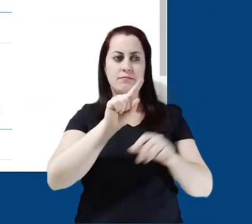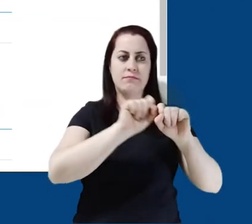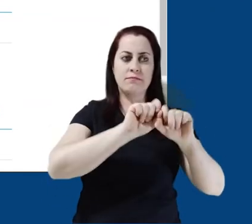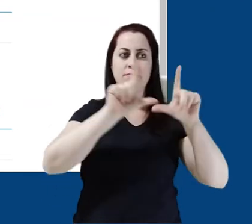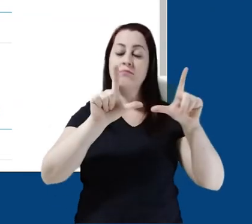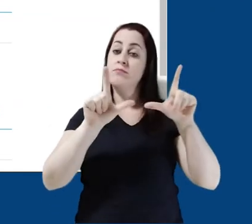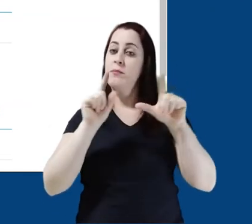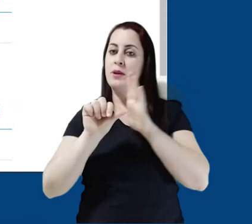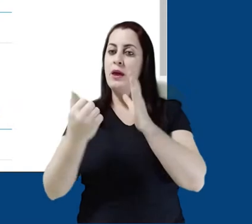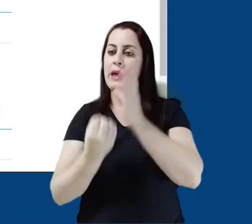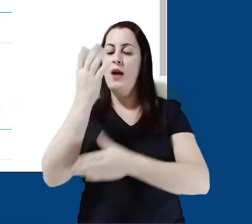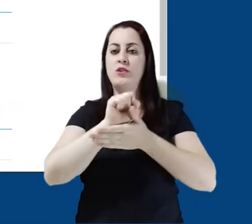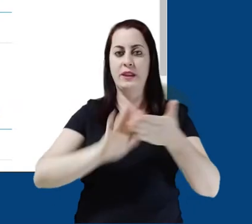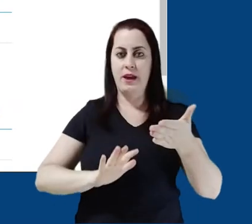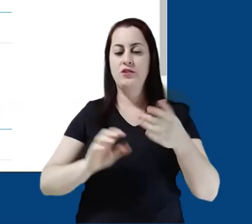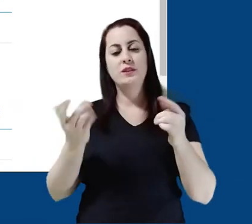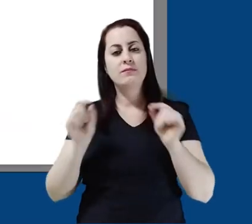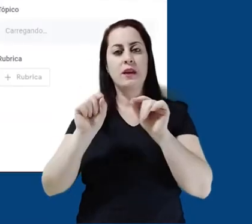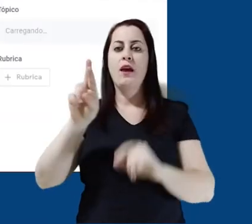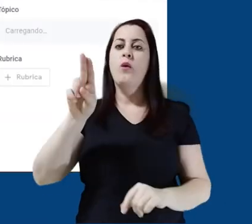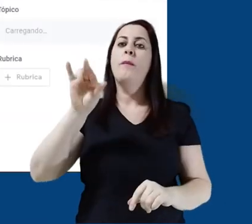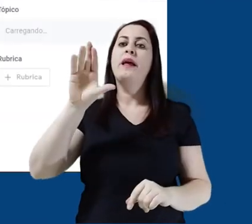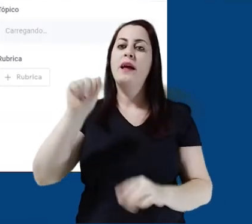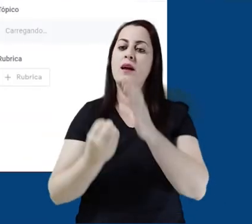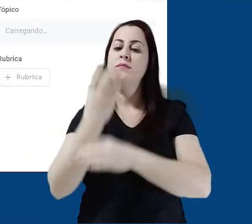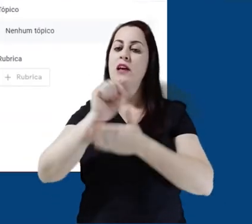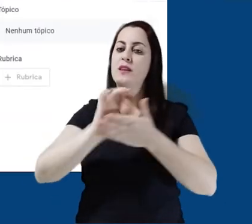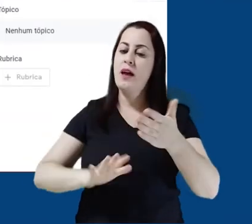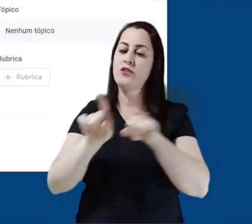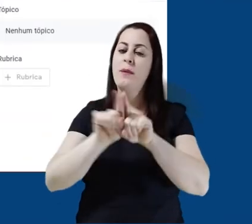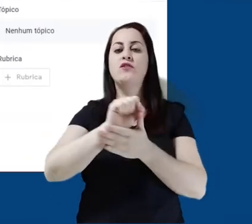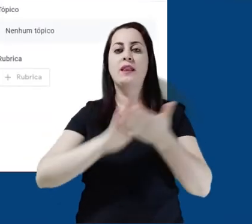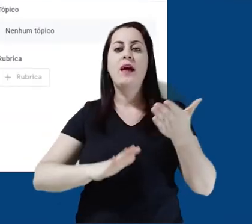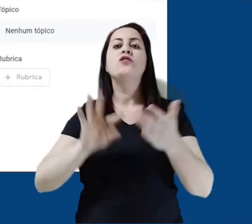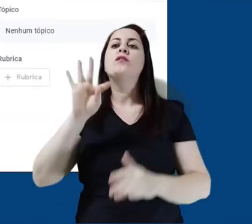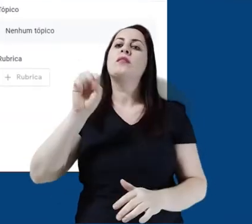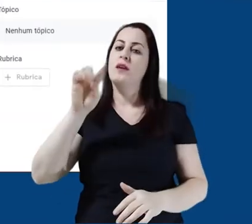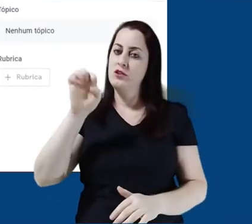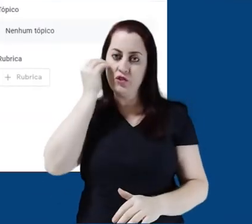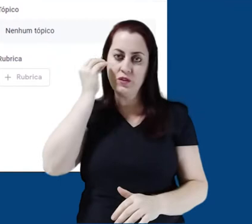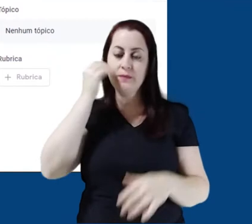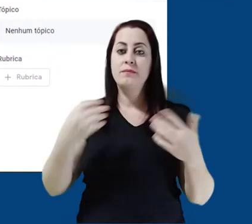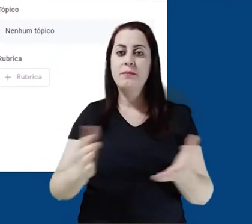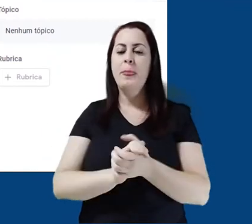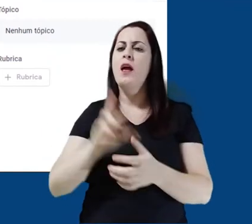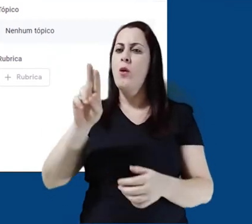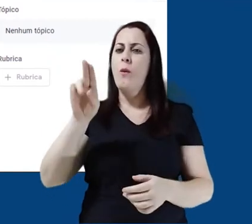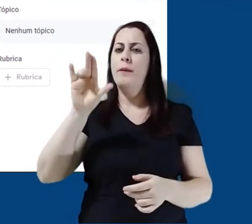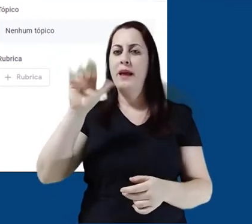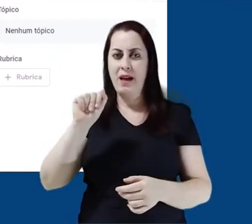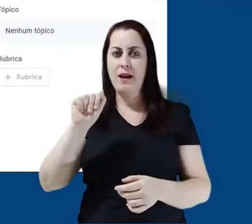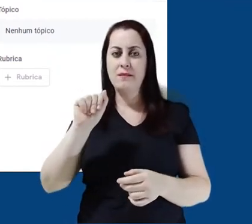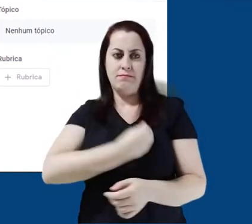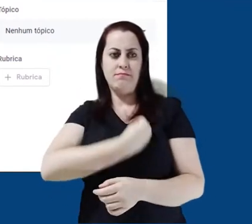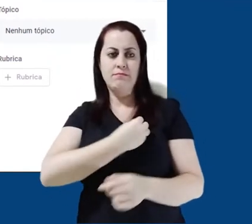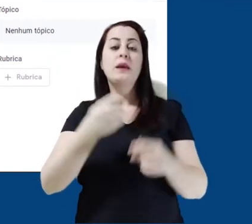vamos criar uma atividade as rubricas só estão disponíveis na questão de atividades e atividades com teste ok para opção das rubricas ficar ativa